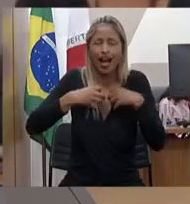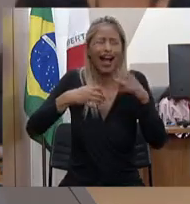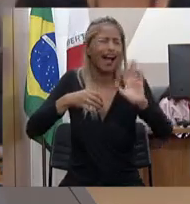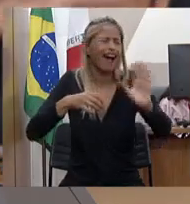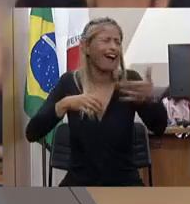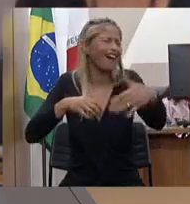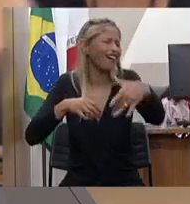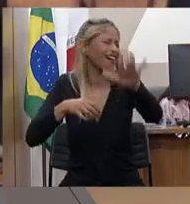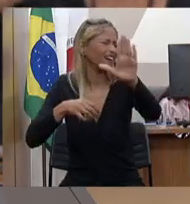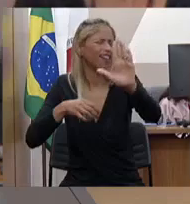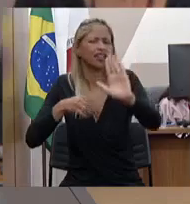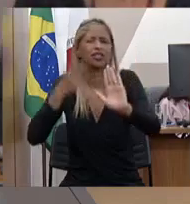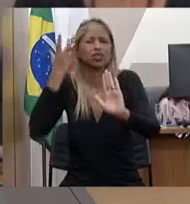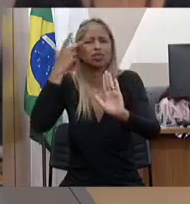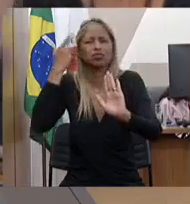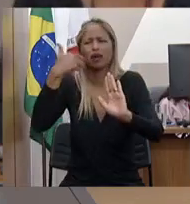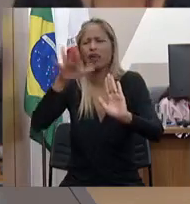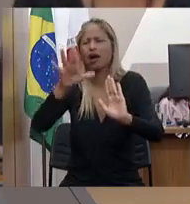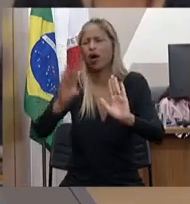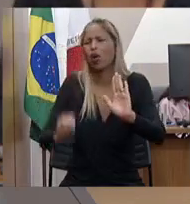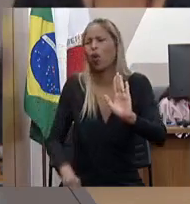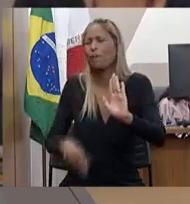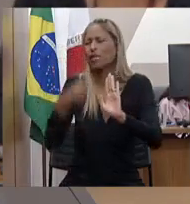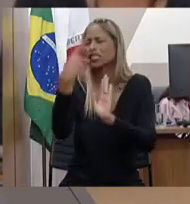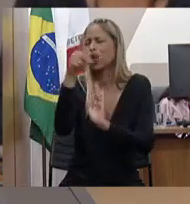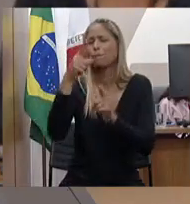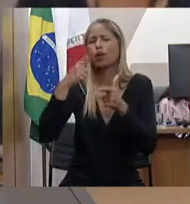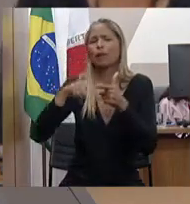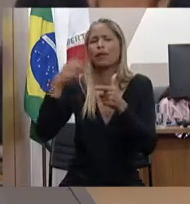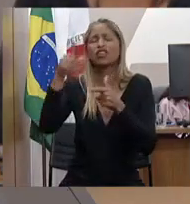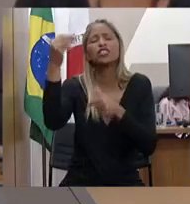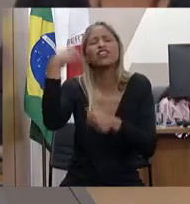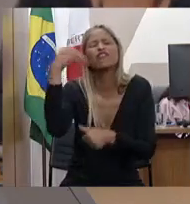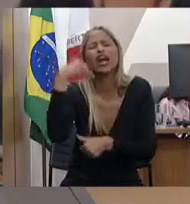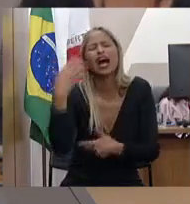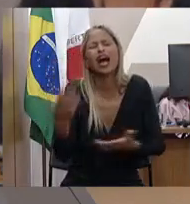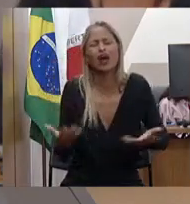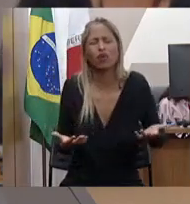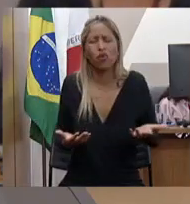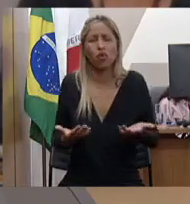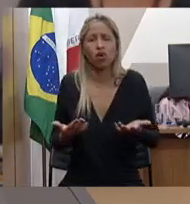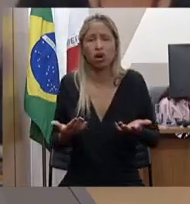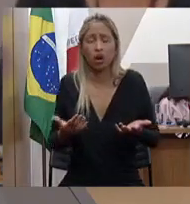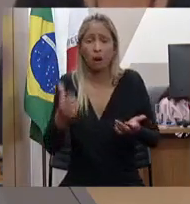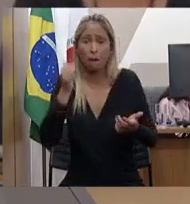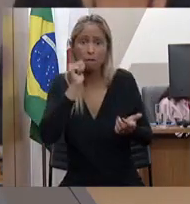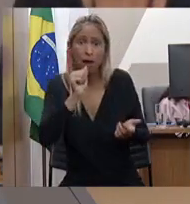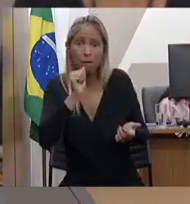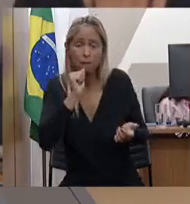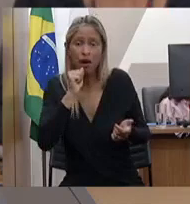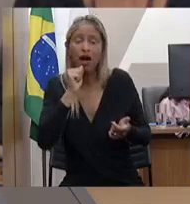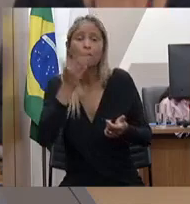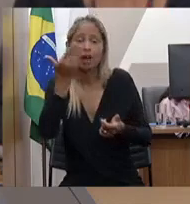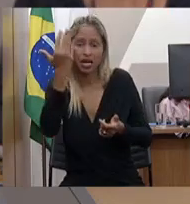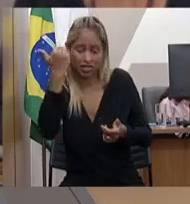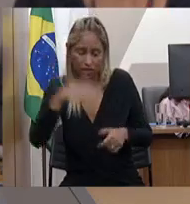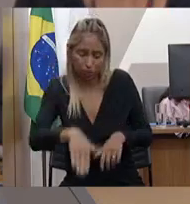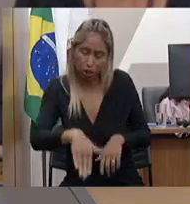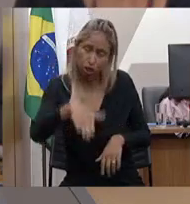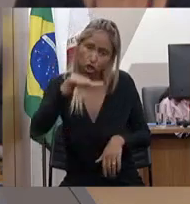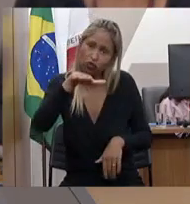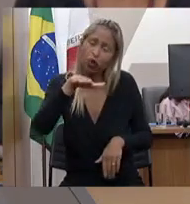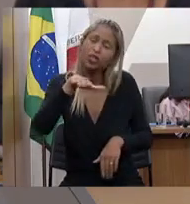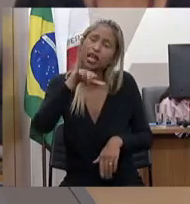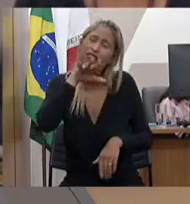comum doença comum é culpa da pessoa isso é problema seu é você que é fraco você que a sua mãe que que judiou de você quando você era